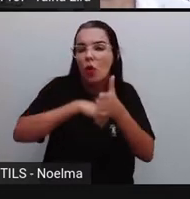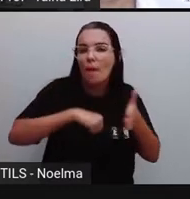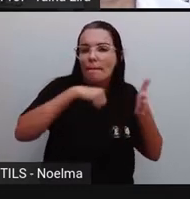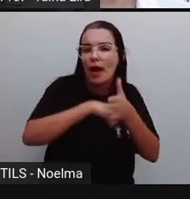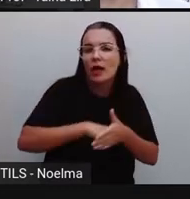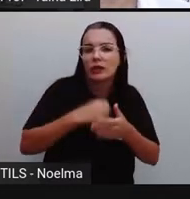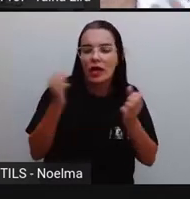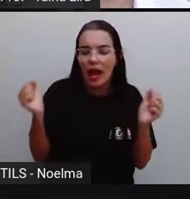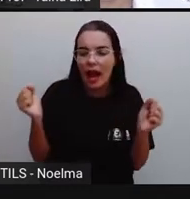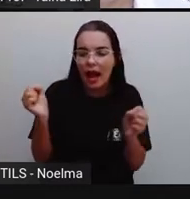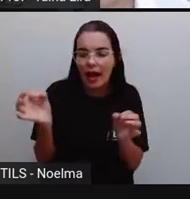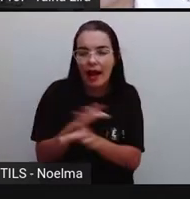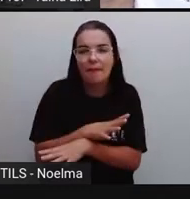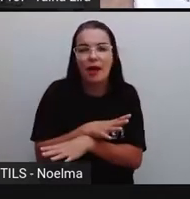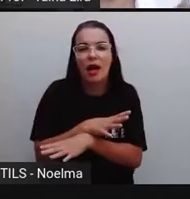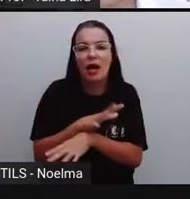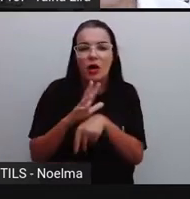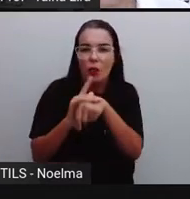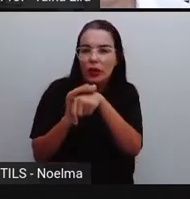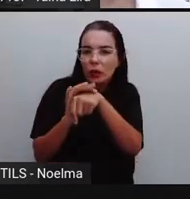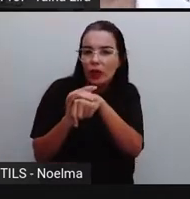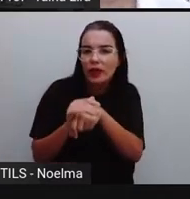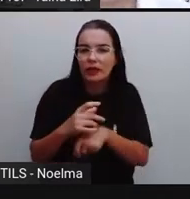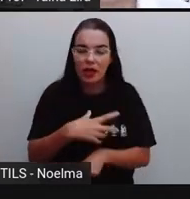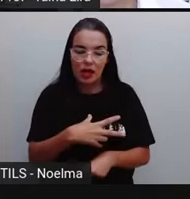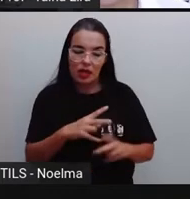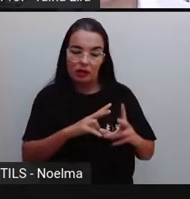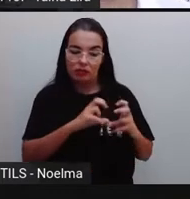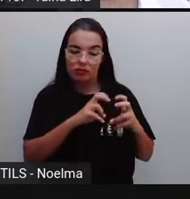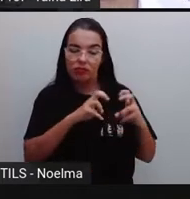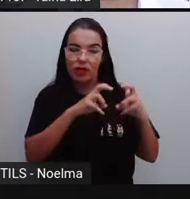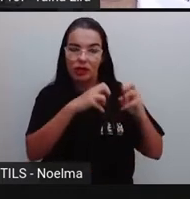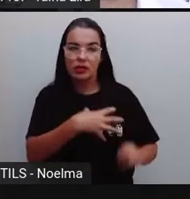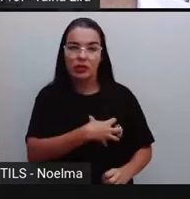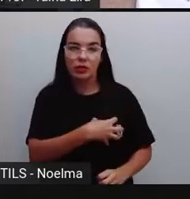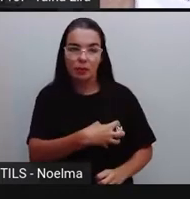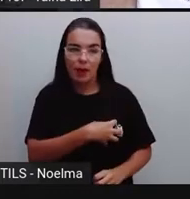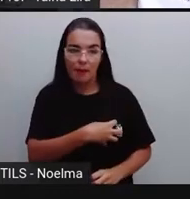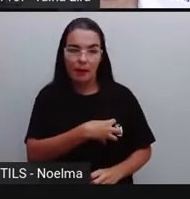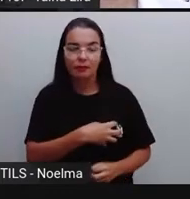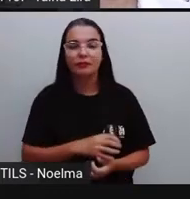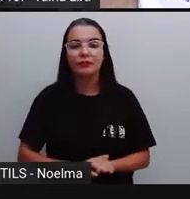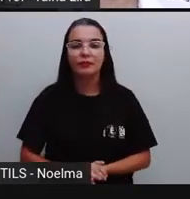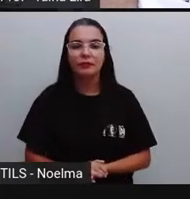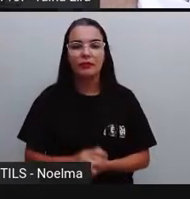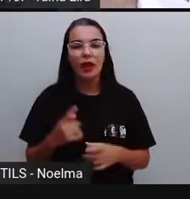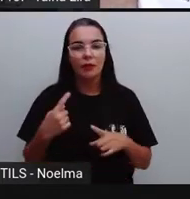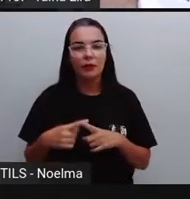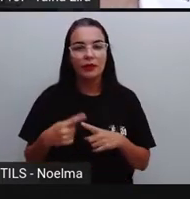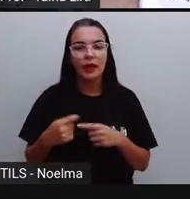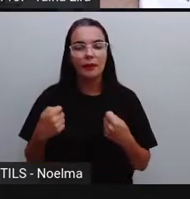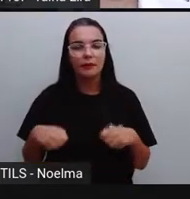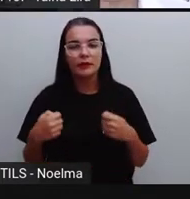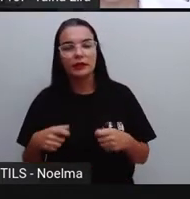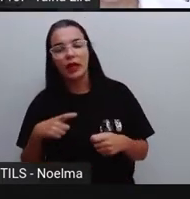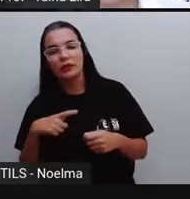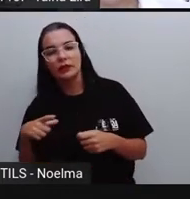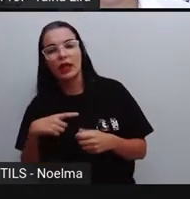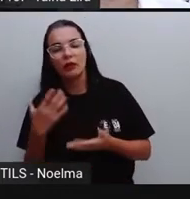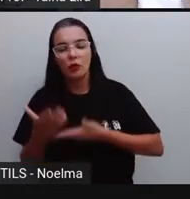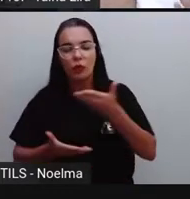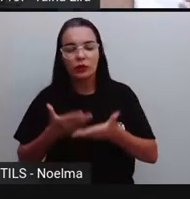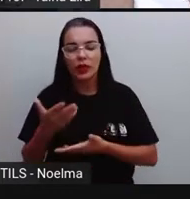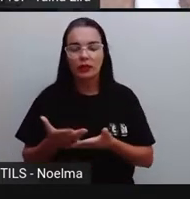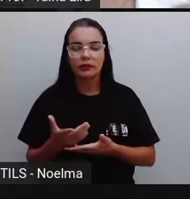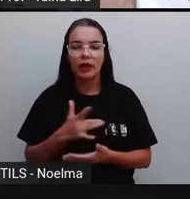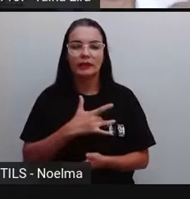Então, geralmente, né, quando as mulheres marcam o médico, tá? Para verificar como é que anda, né, a saúde das